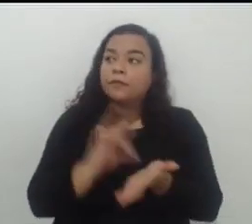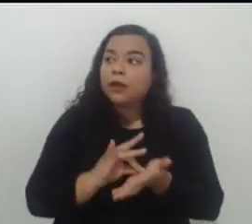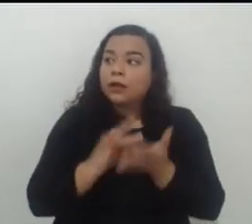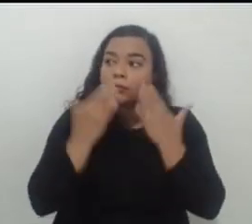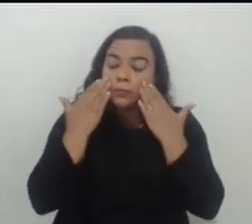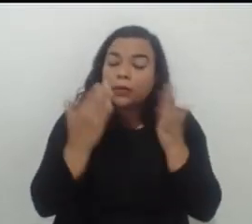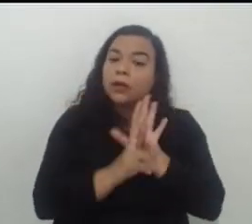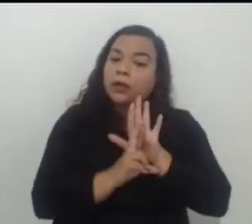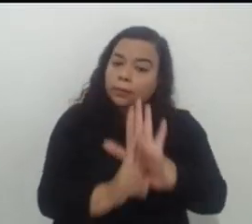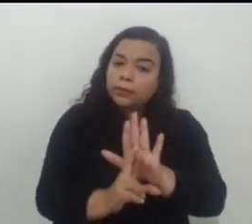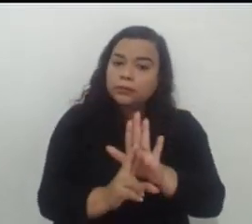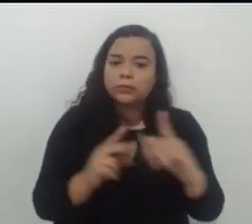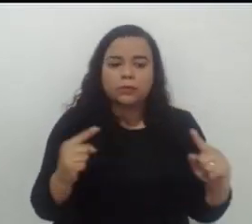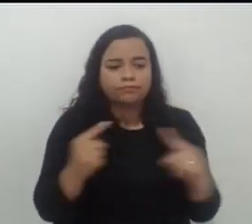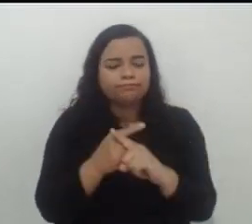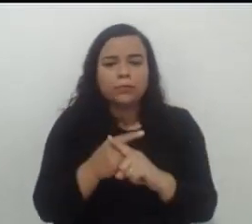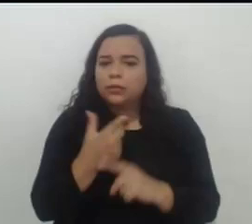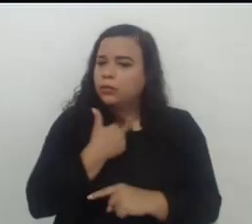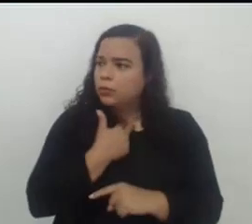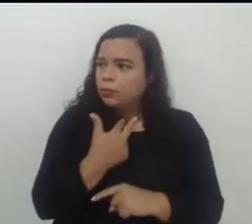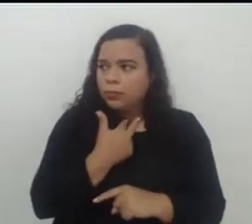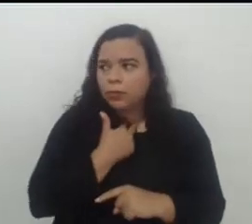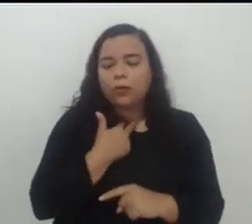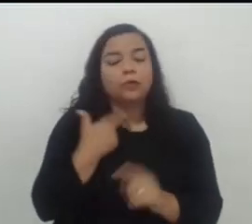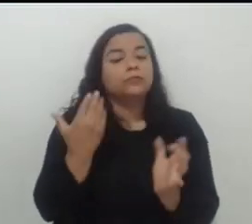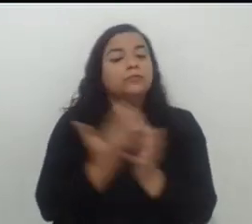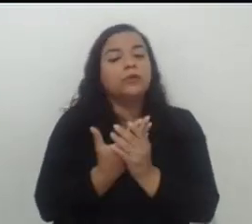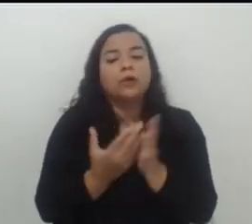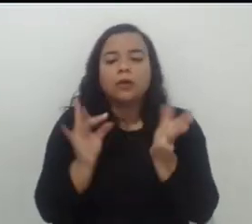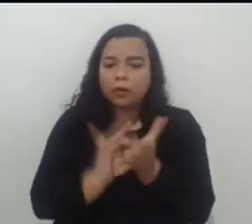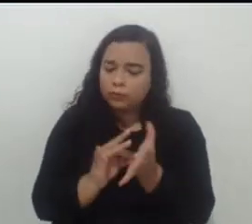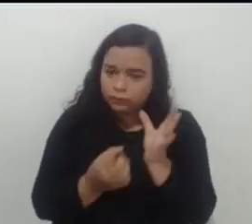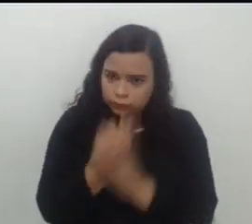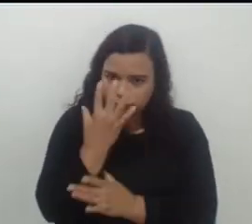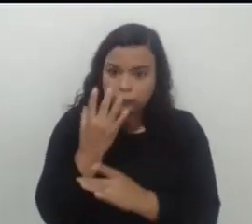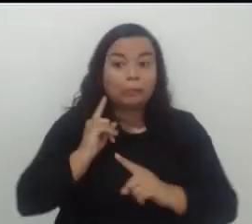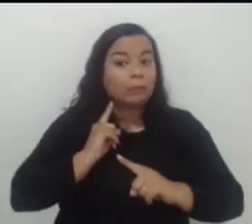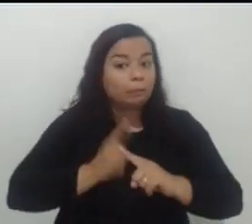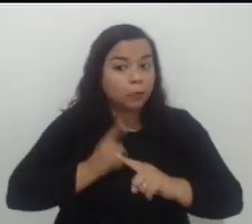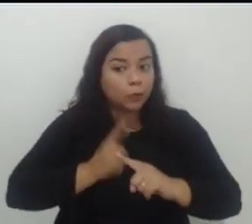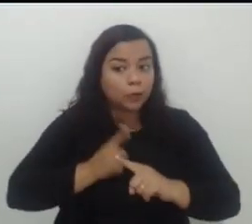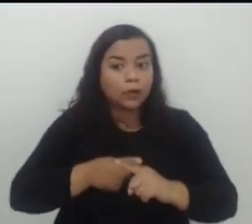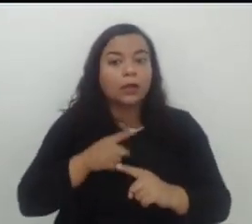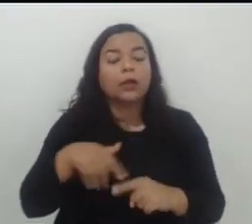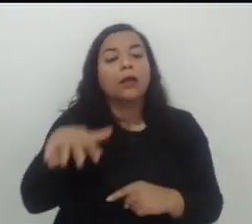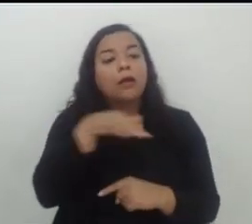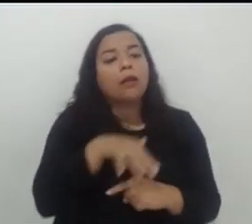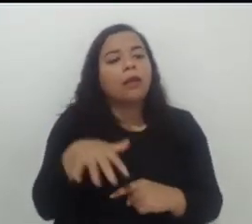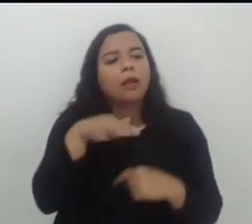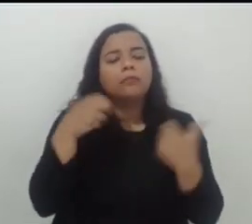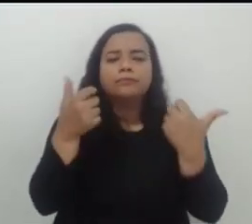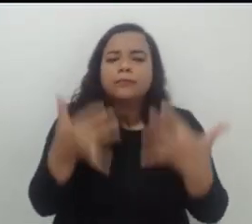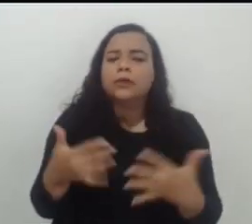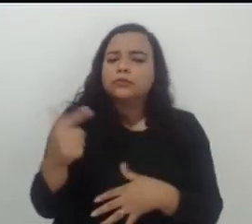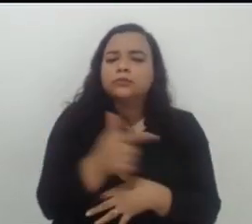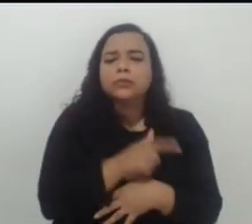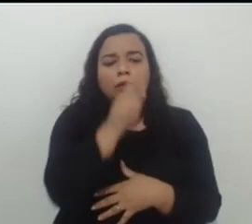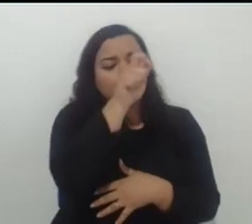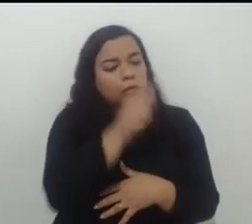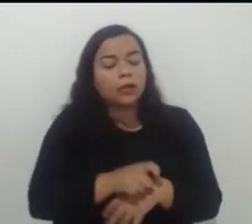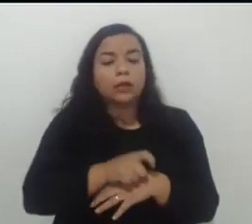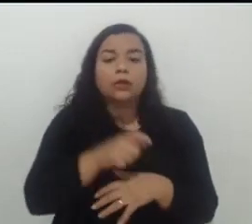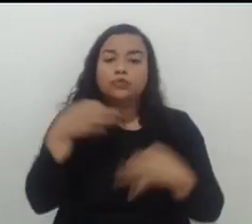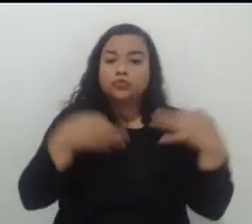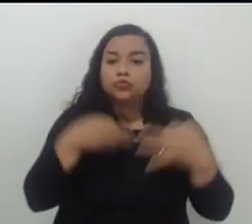ponto controvertido no processo originário, ou porque as partes não alegaram e caberia ao juiz conhecê-los